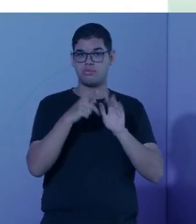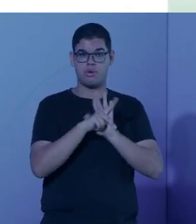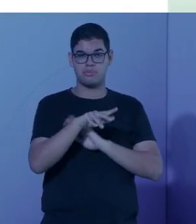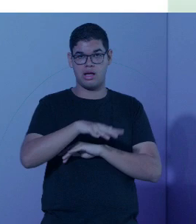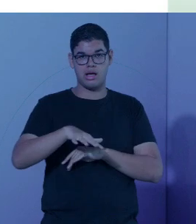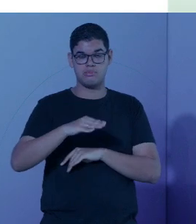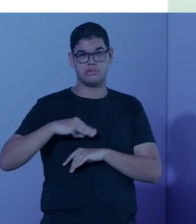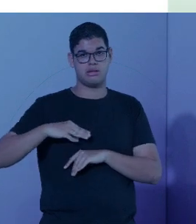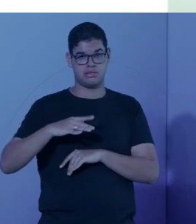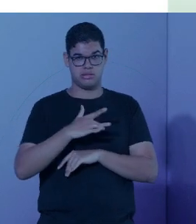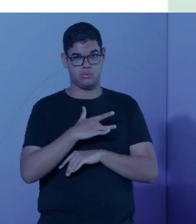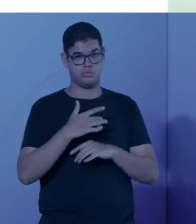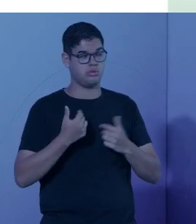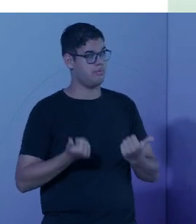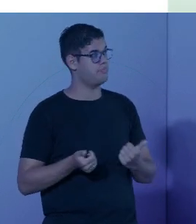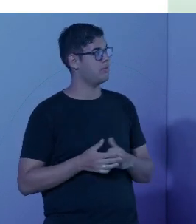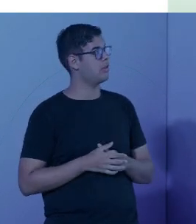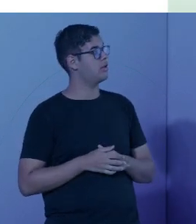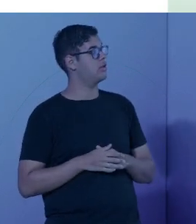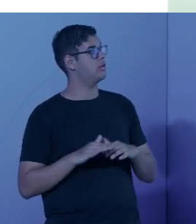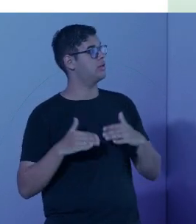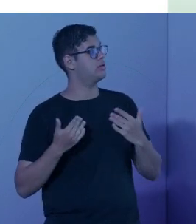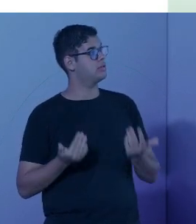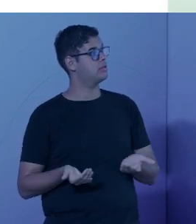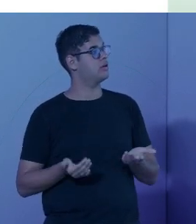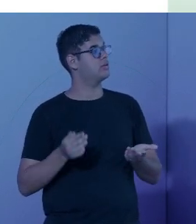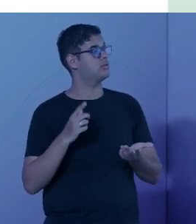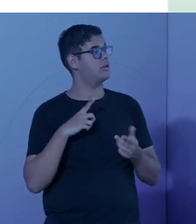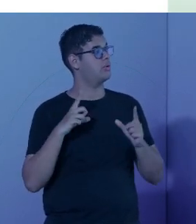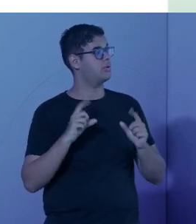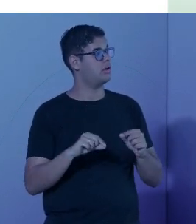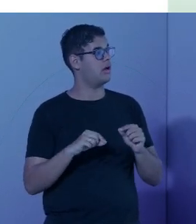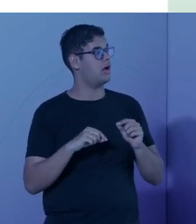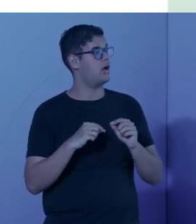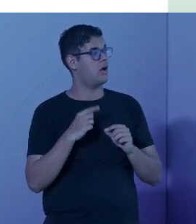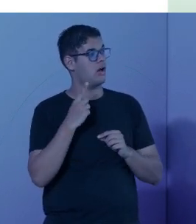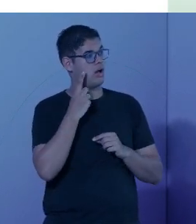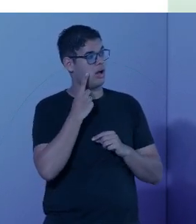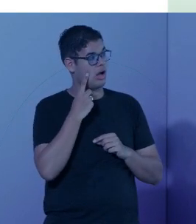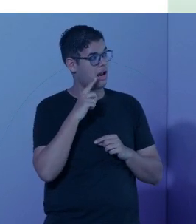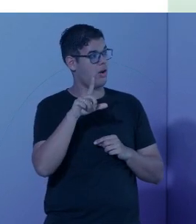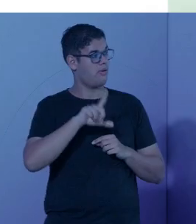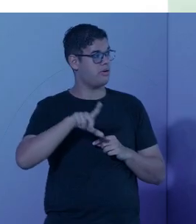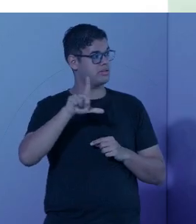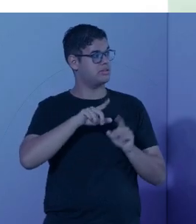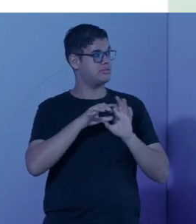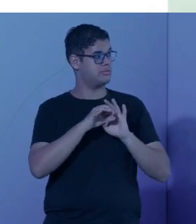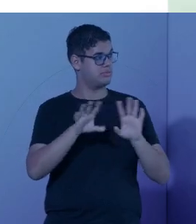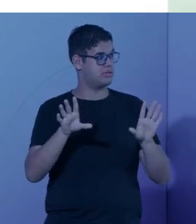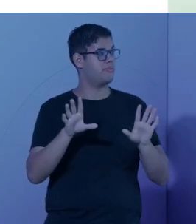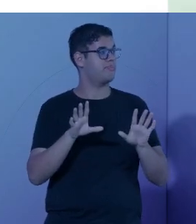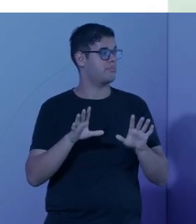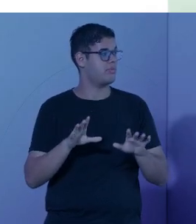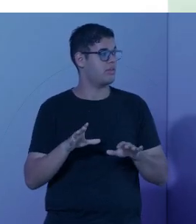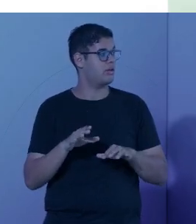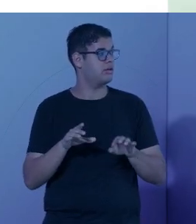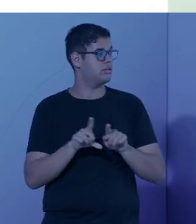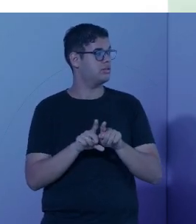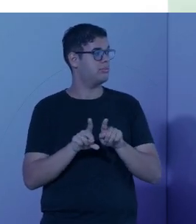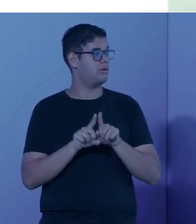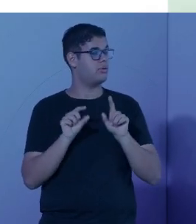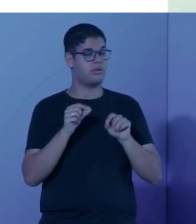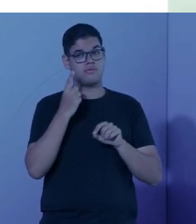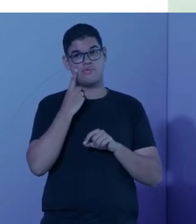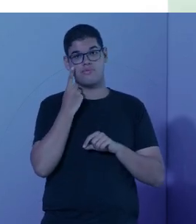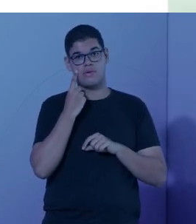teria uma fase de logística e disponibilização, que é basicamente estabelecer os procedimentos de aquisição e logística, e aí disponibilizar o paciente,